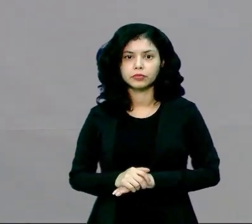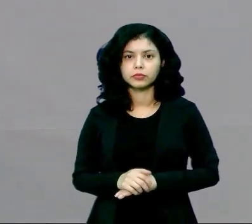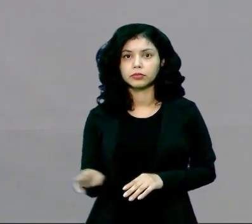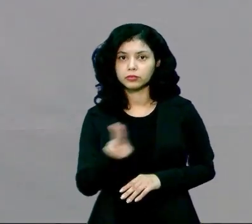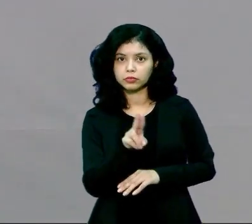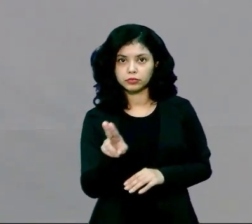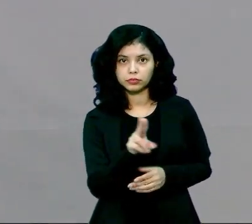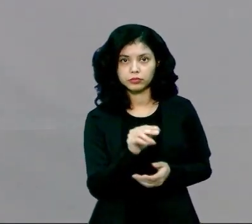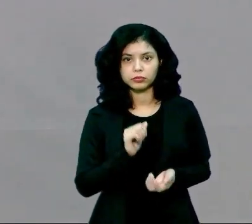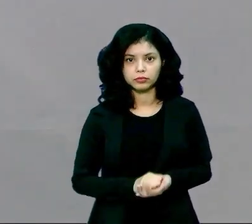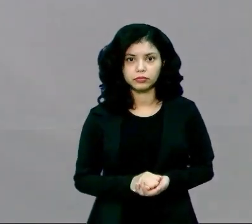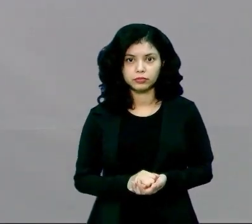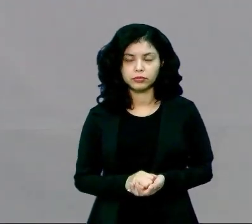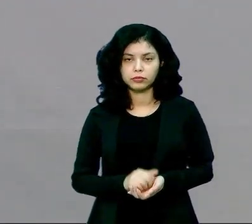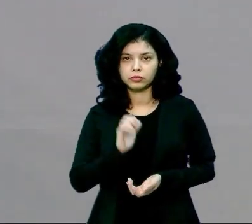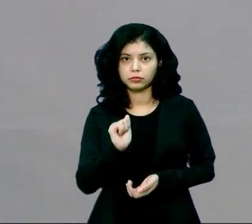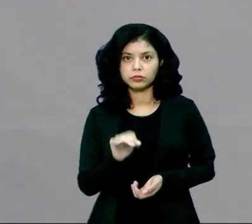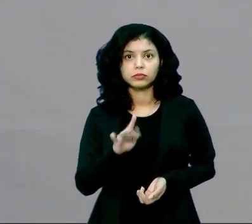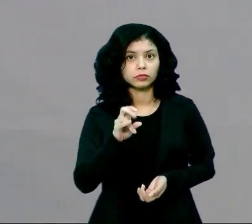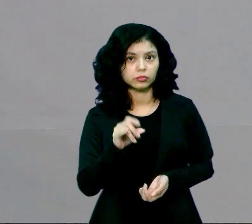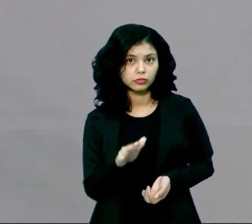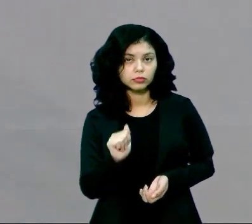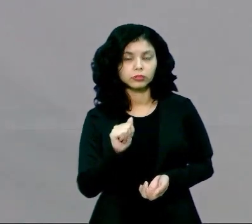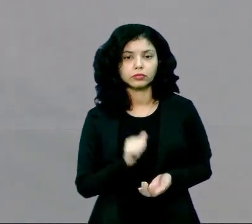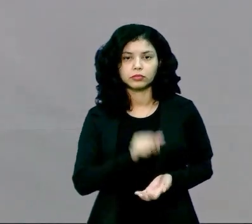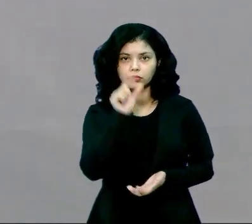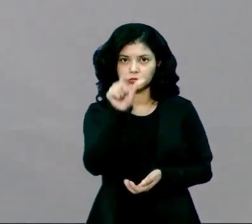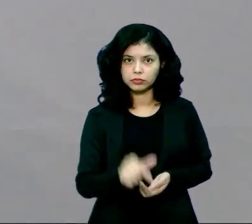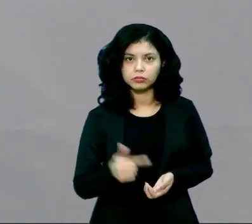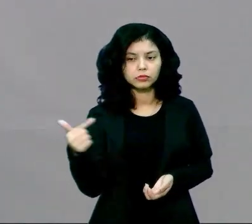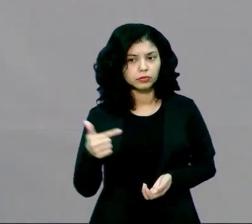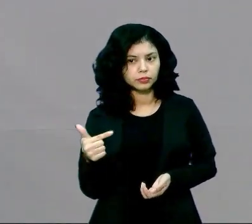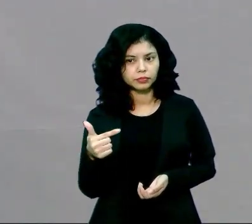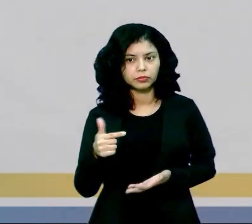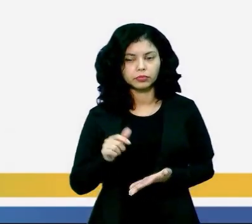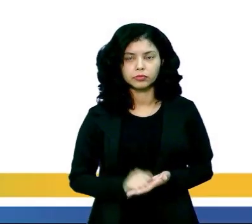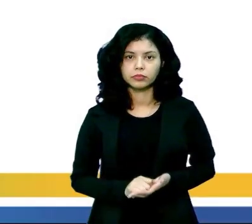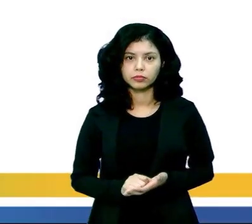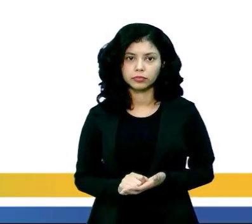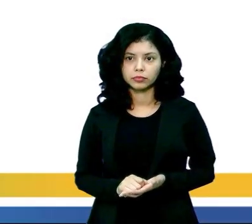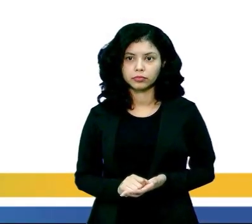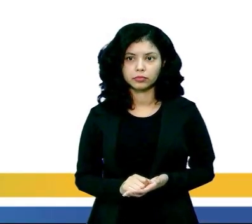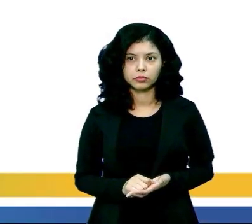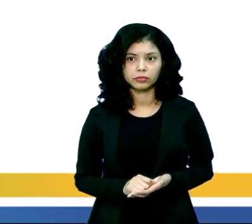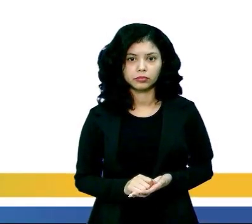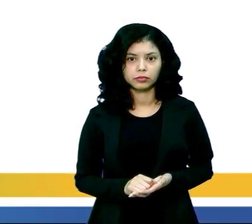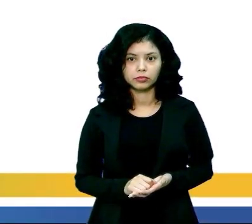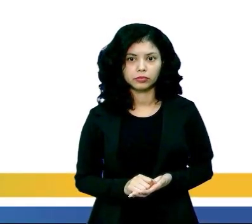são chamados de antagonistas, de personagens secundários.